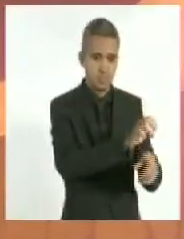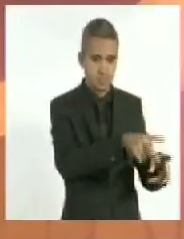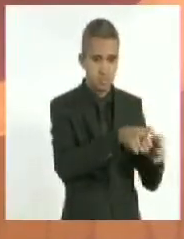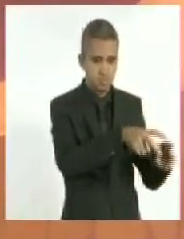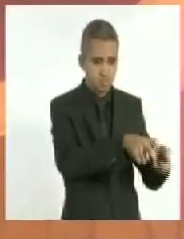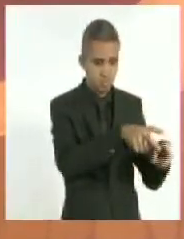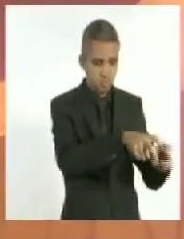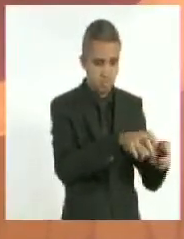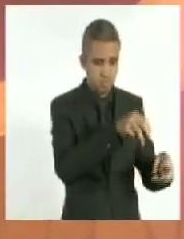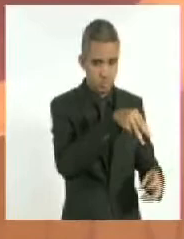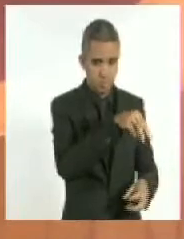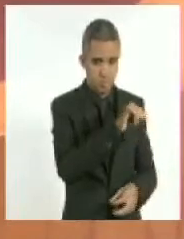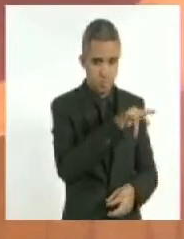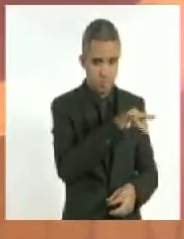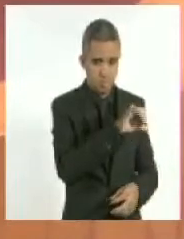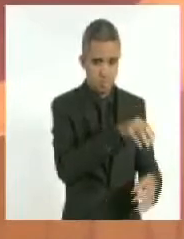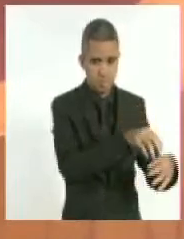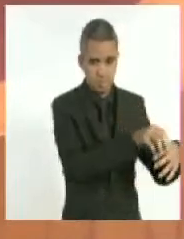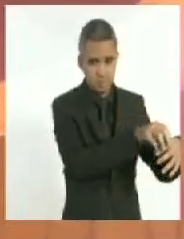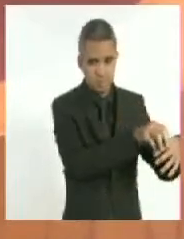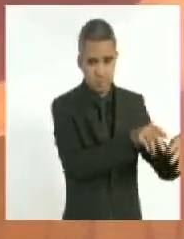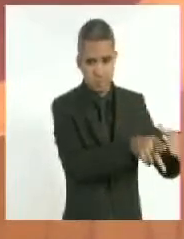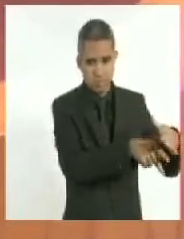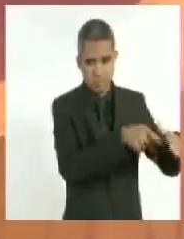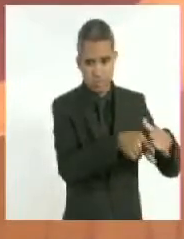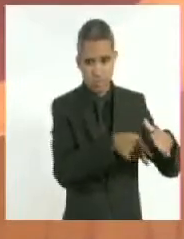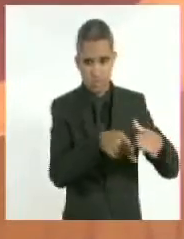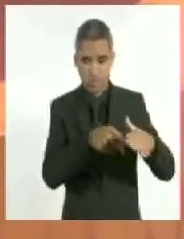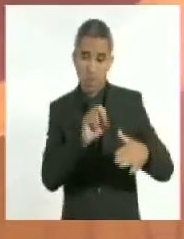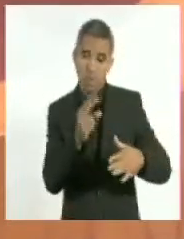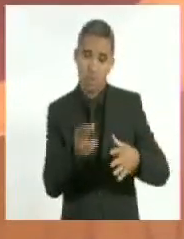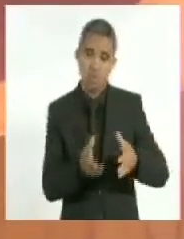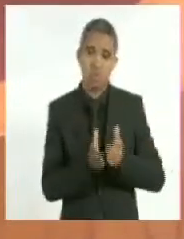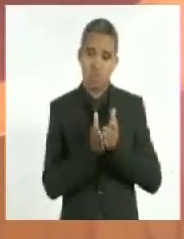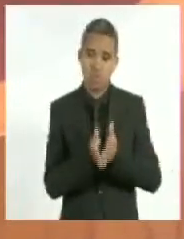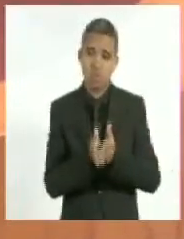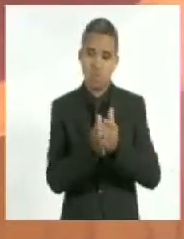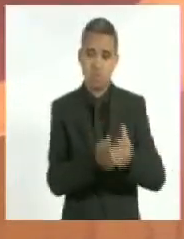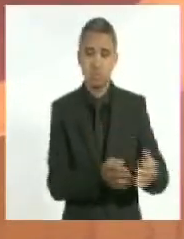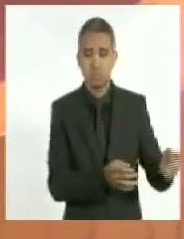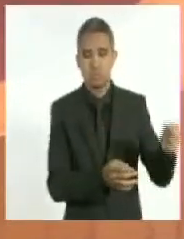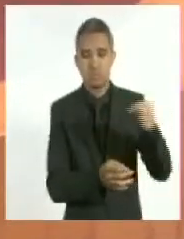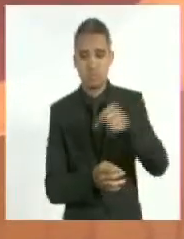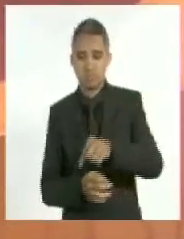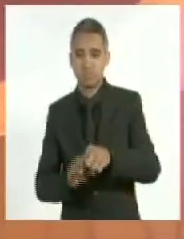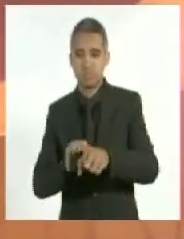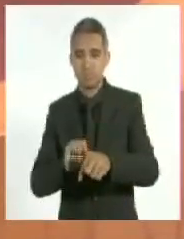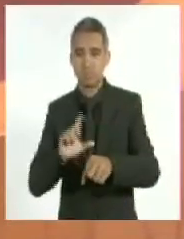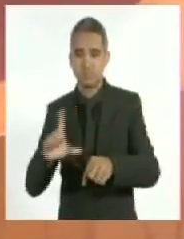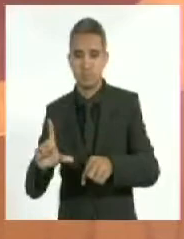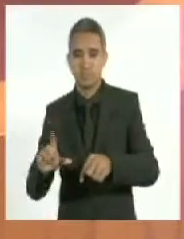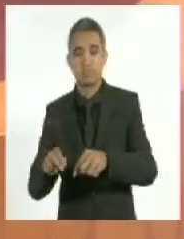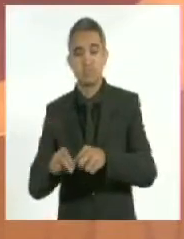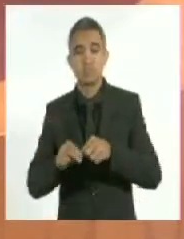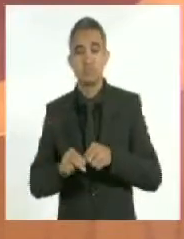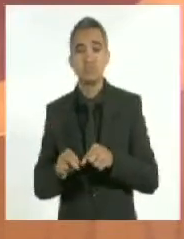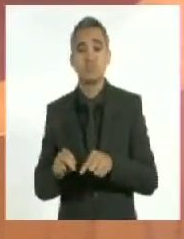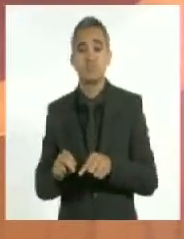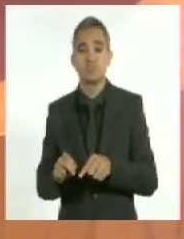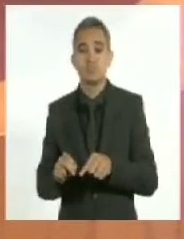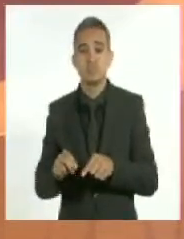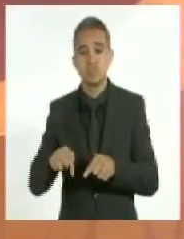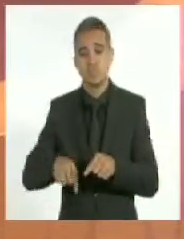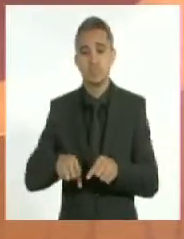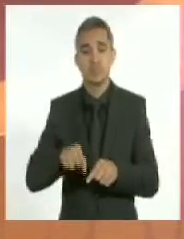São Luís, através de ferrovias ou através de navios, e eles exportam o minério praticamente sem nenhum benefício.